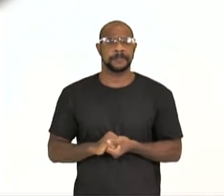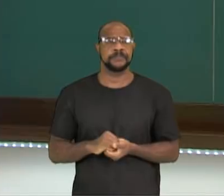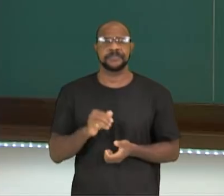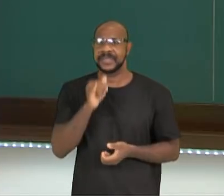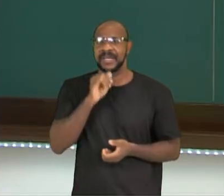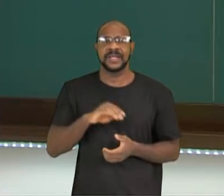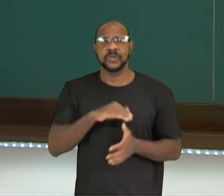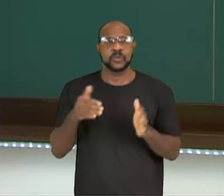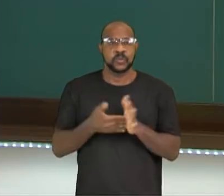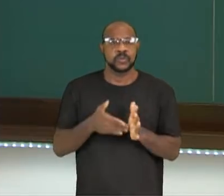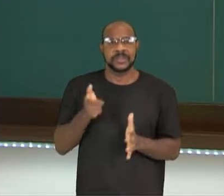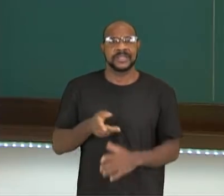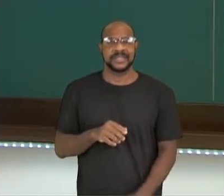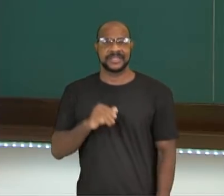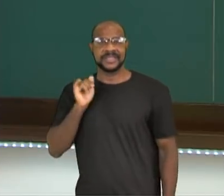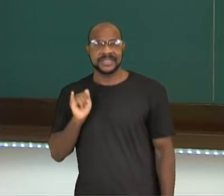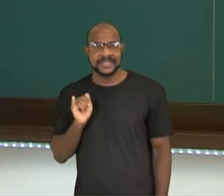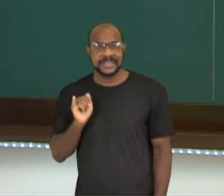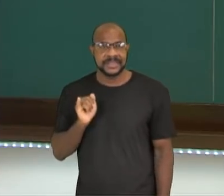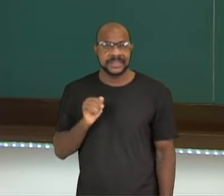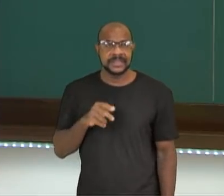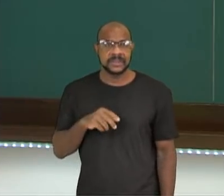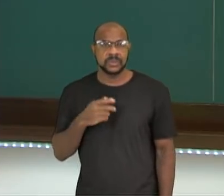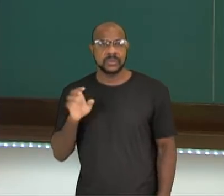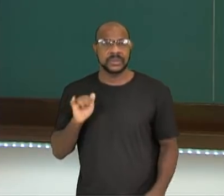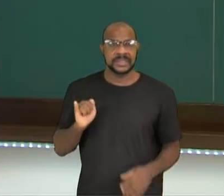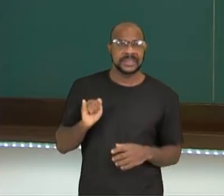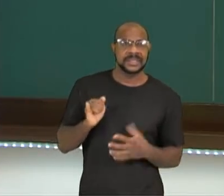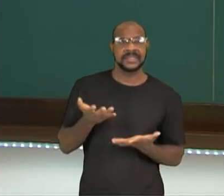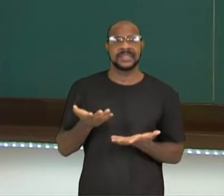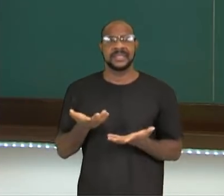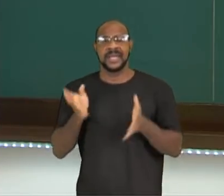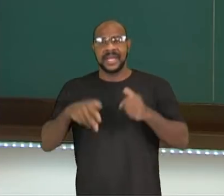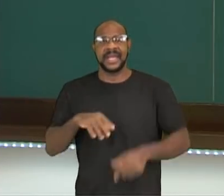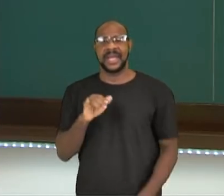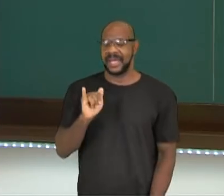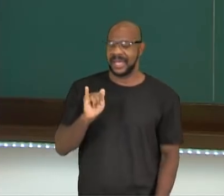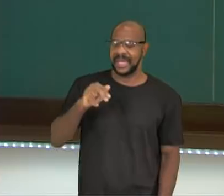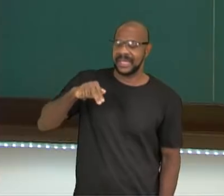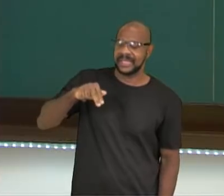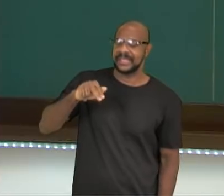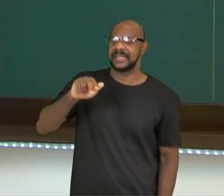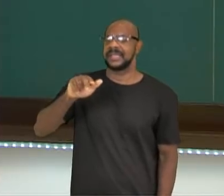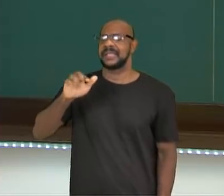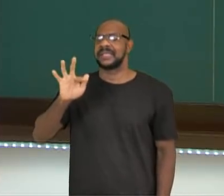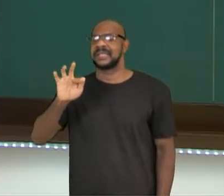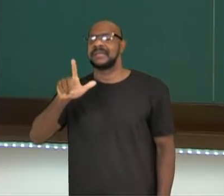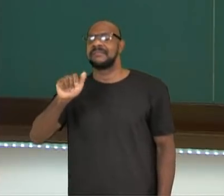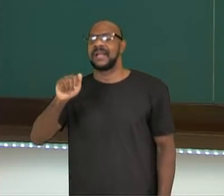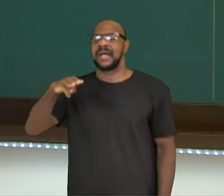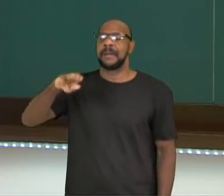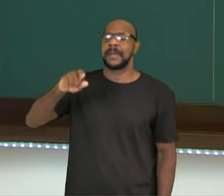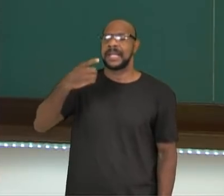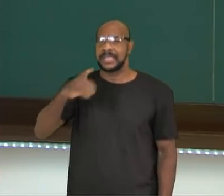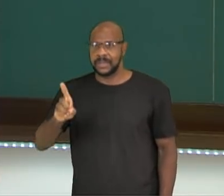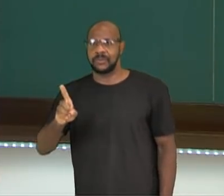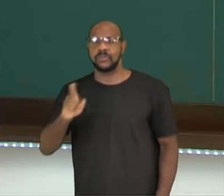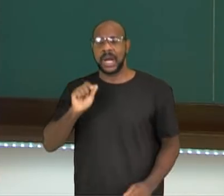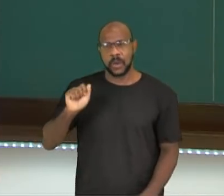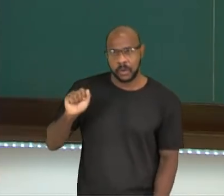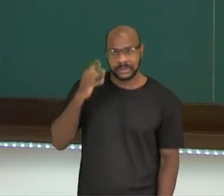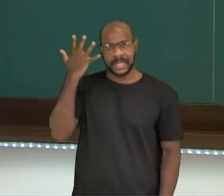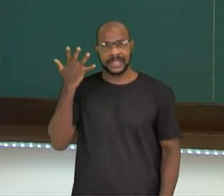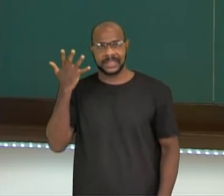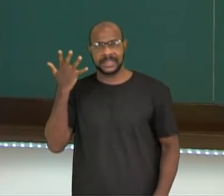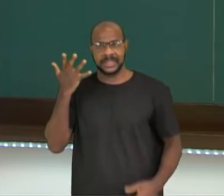termina com ite, tá? Só por curiosidade, é uma inflamação. E a gastrite é uma inflamação que acontece,